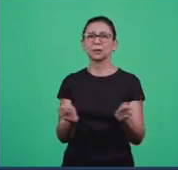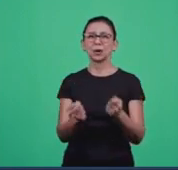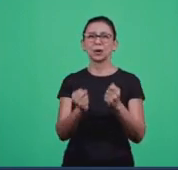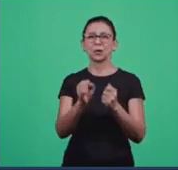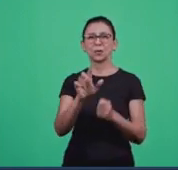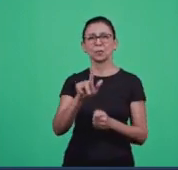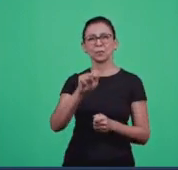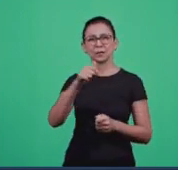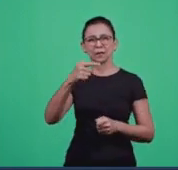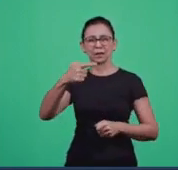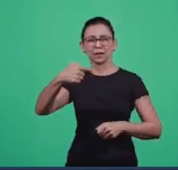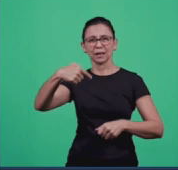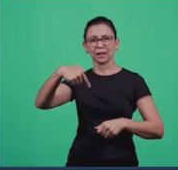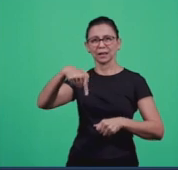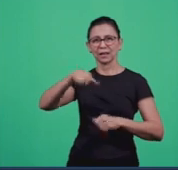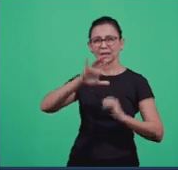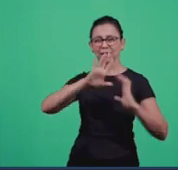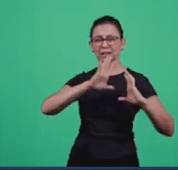Torna-me um